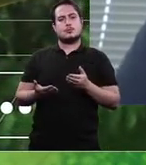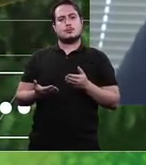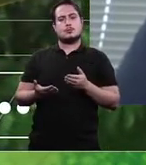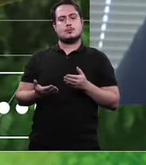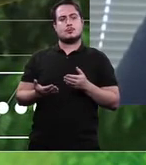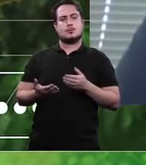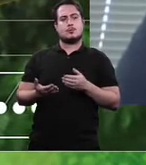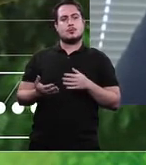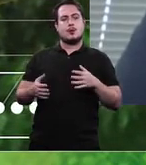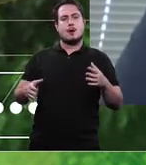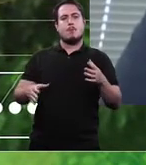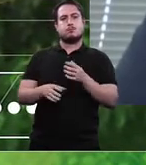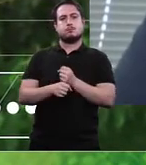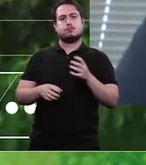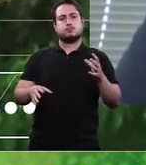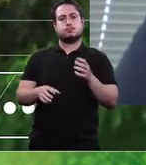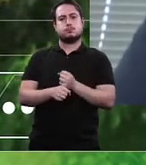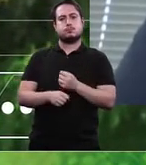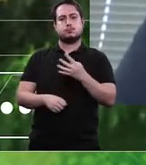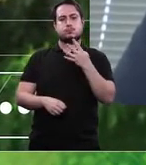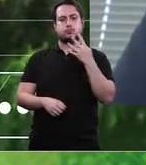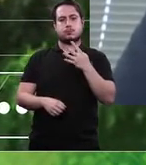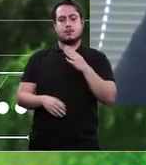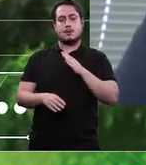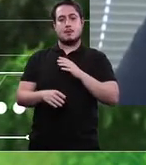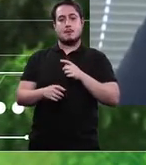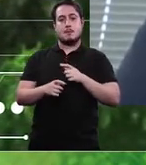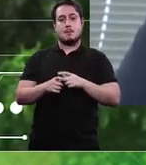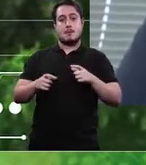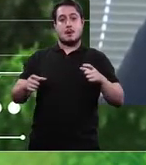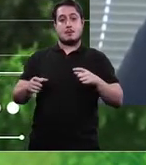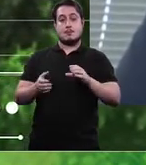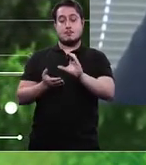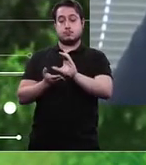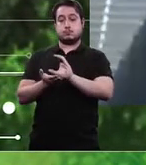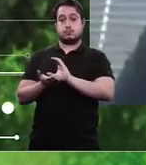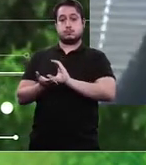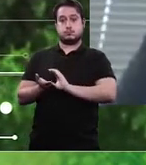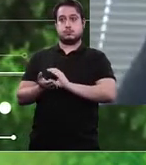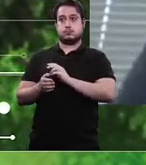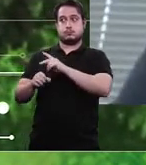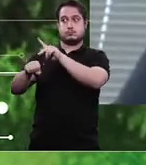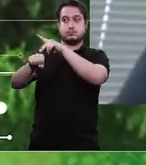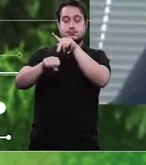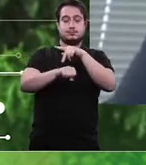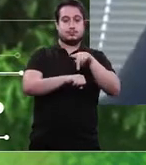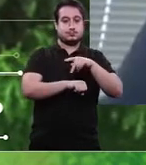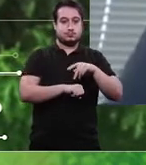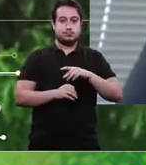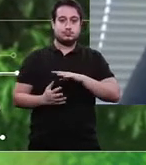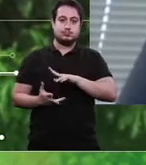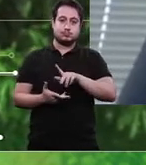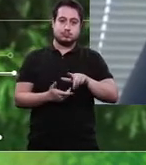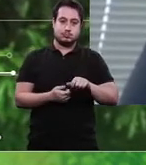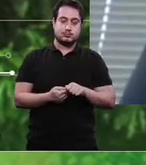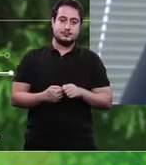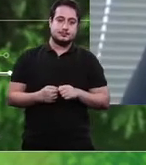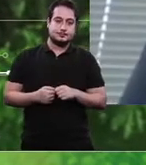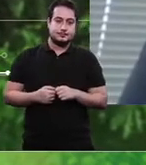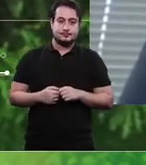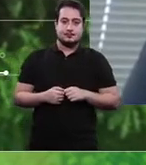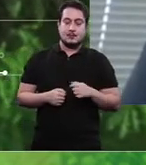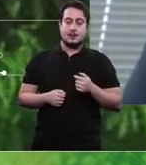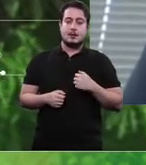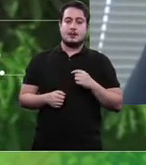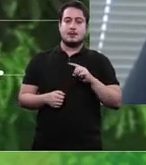se a gente somar o acumulado, nós fomos o quarto maior destino de investimentos estrangeiros diretos do mundo, tá? E